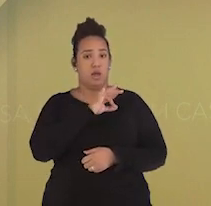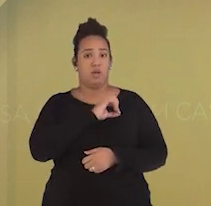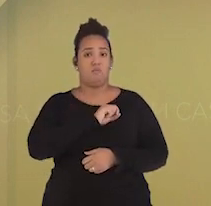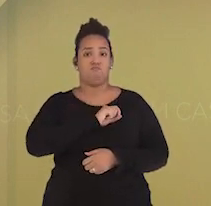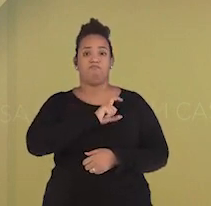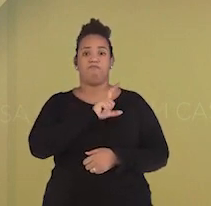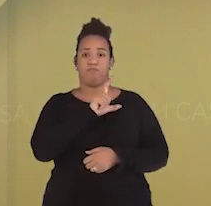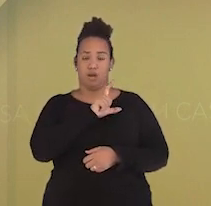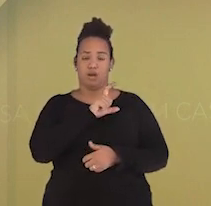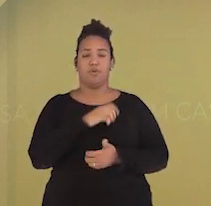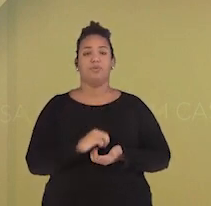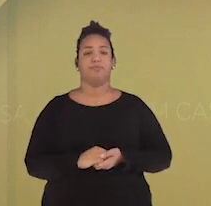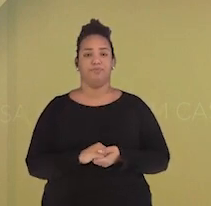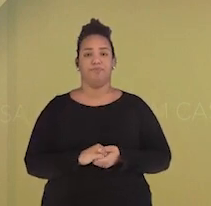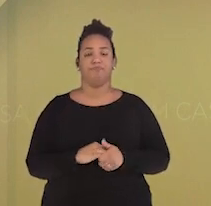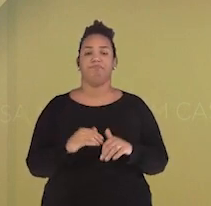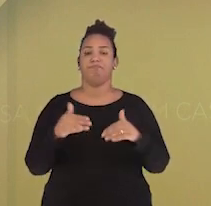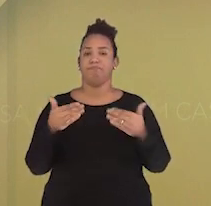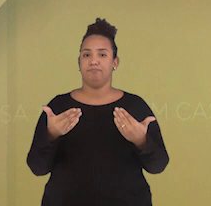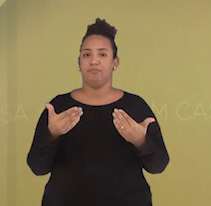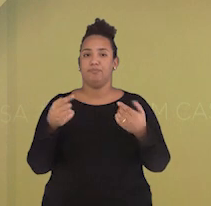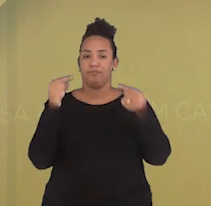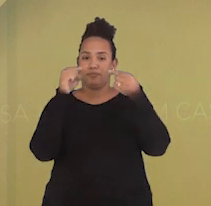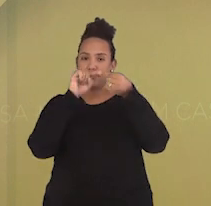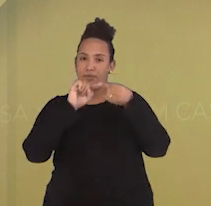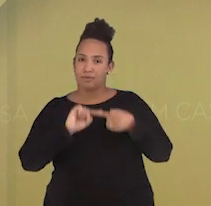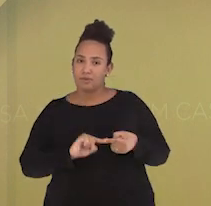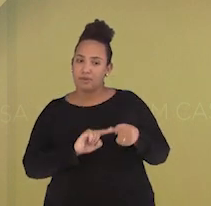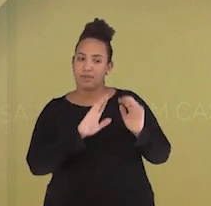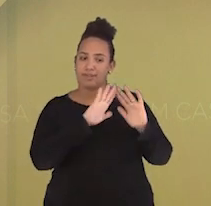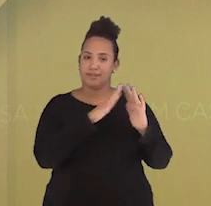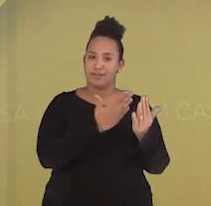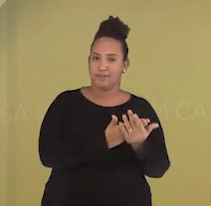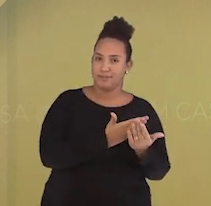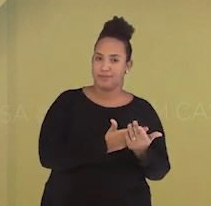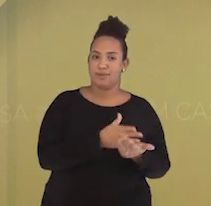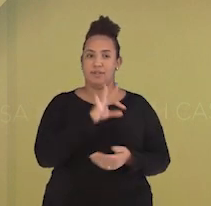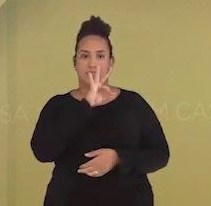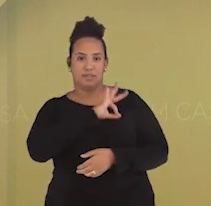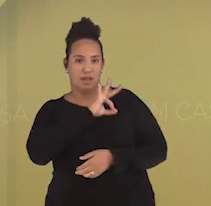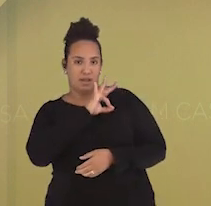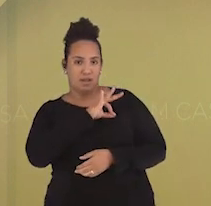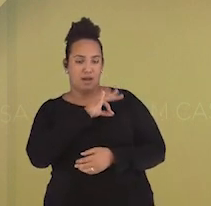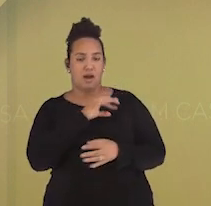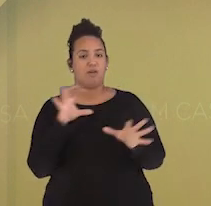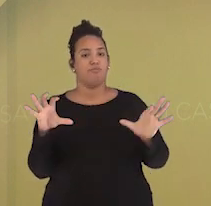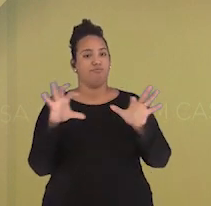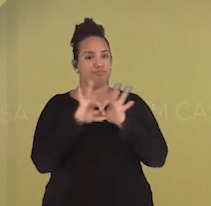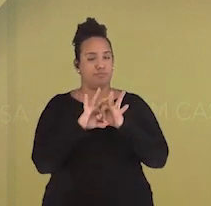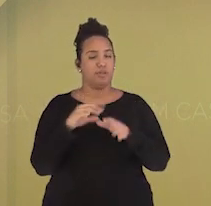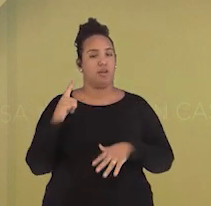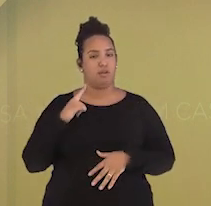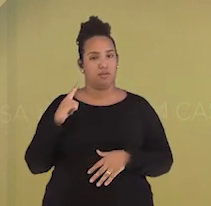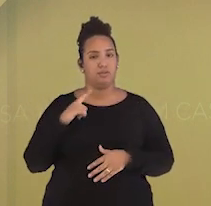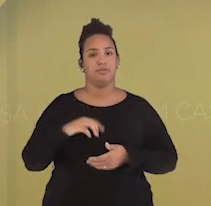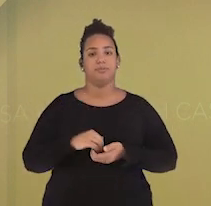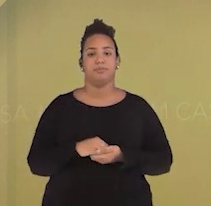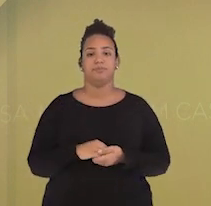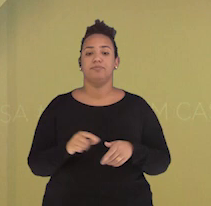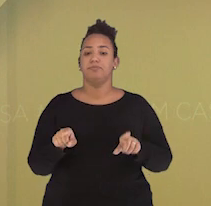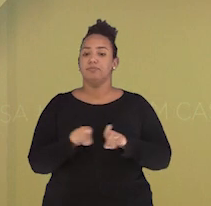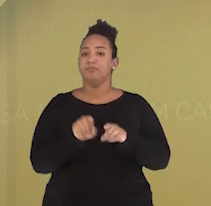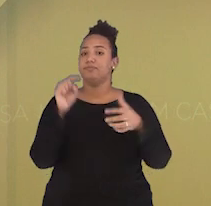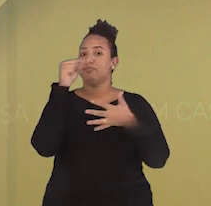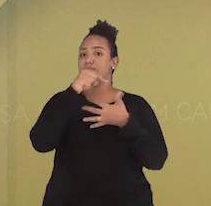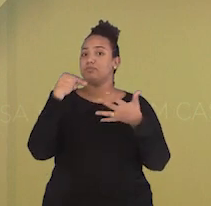essa relação entre escolaridade e renda das pessoas, além de muitos outros fatores que não